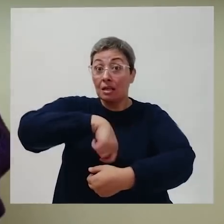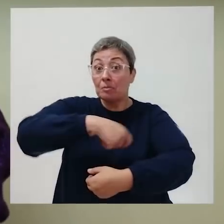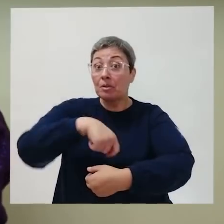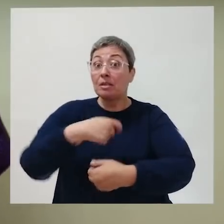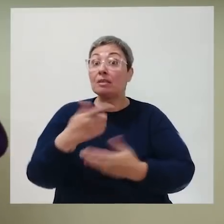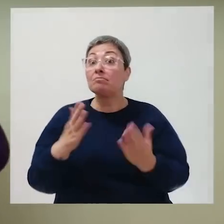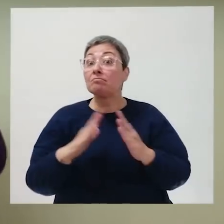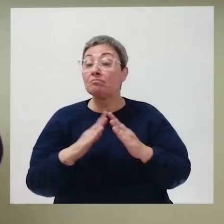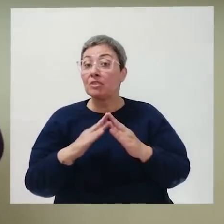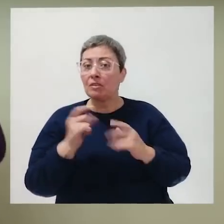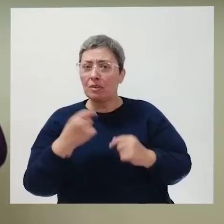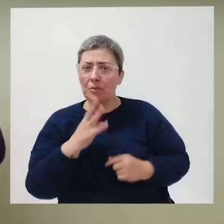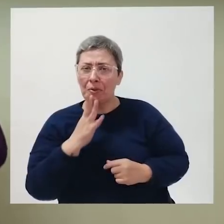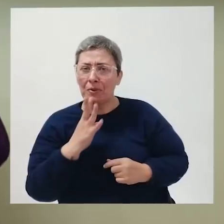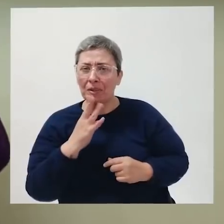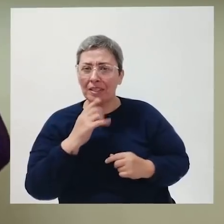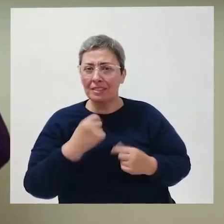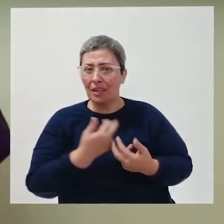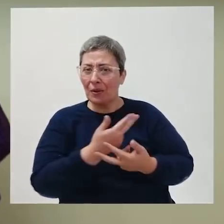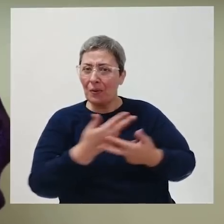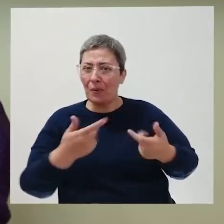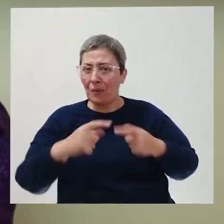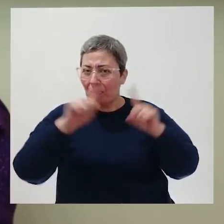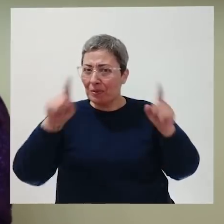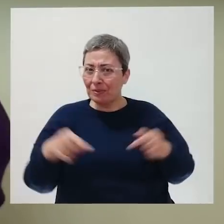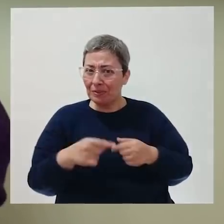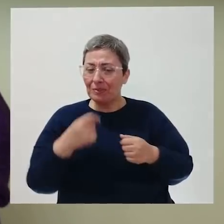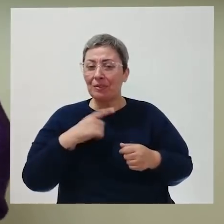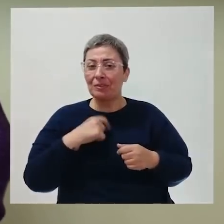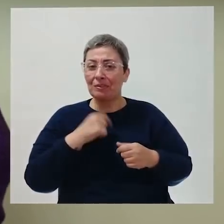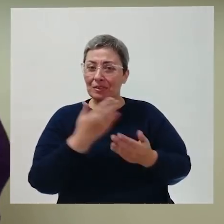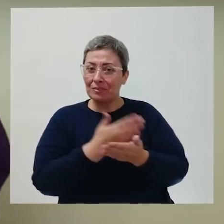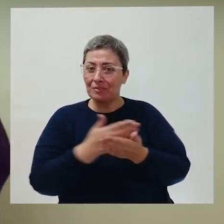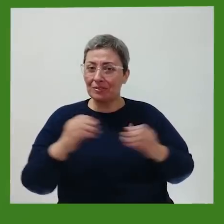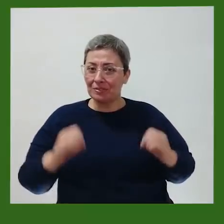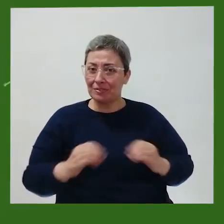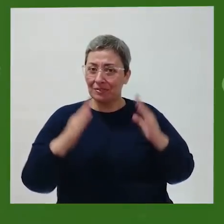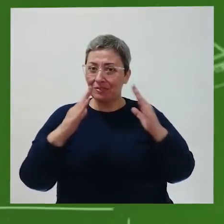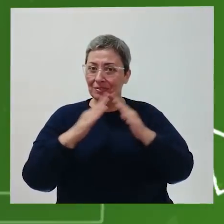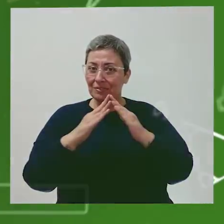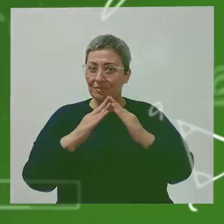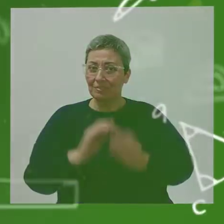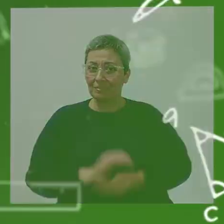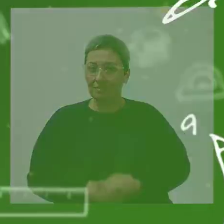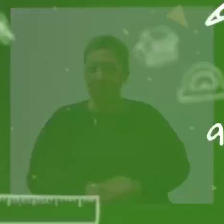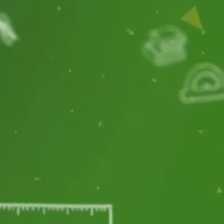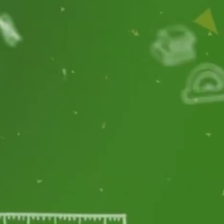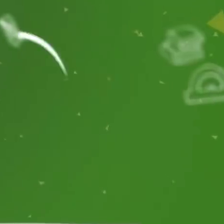sua casa? Vamos conhecer algumas formas? O programa vai começar.